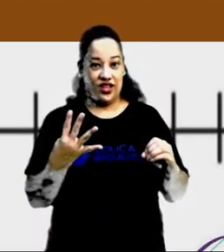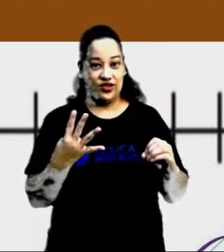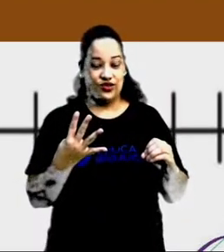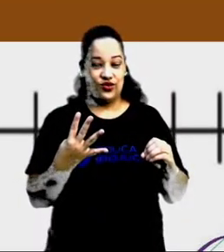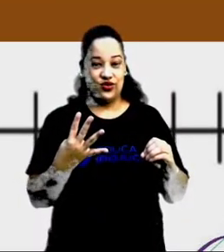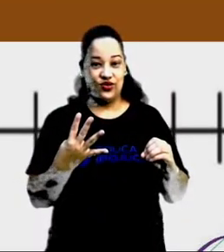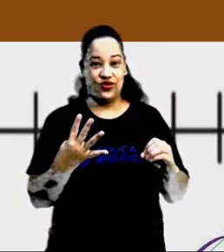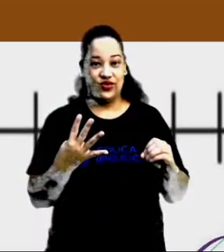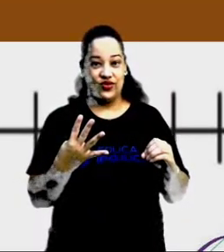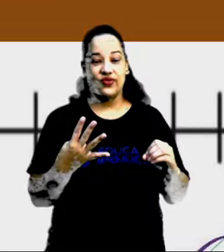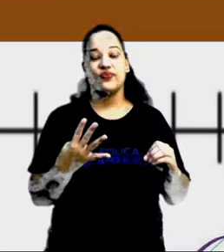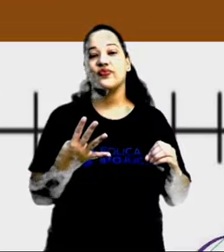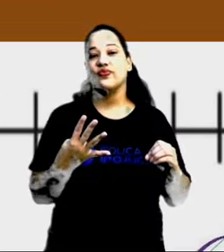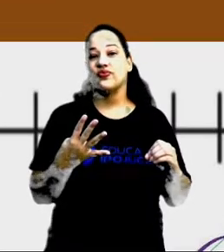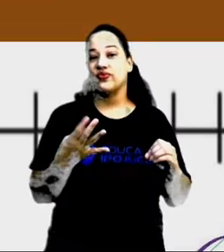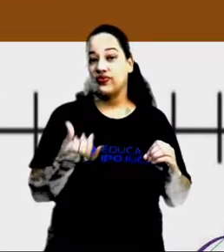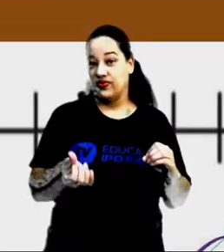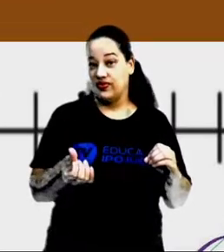4,